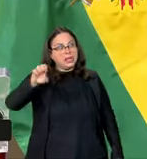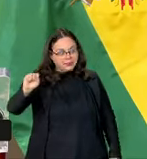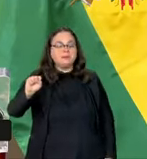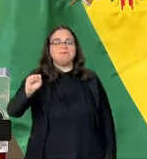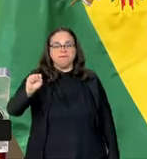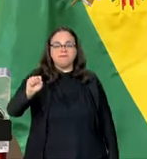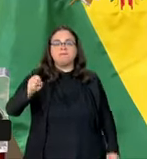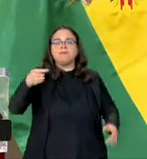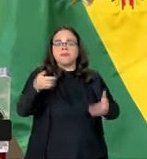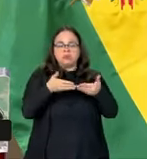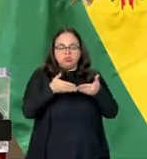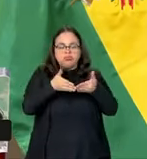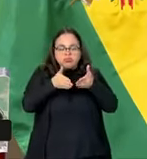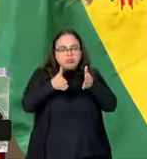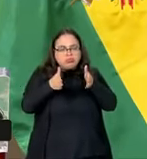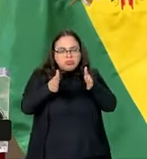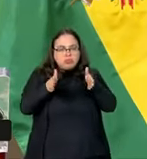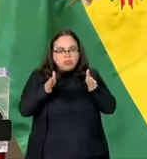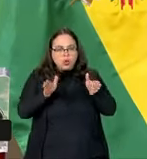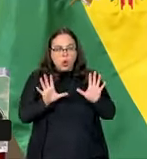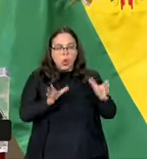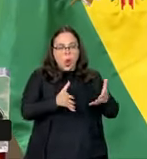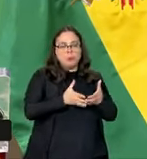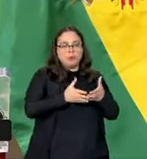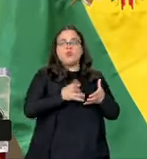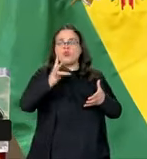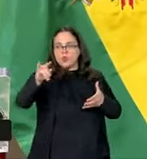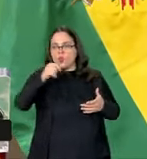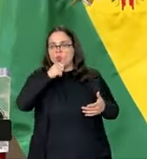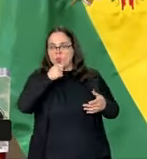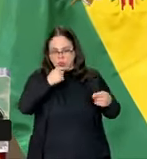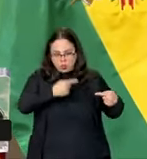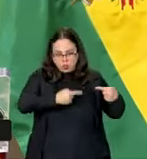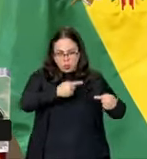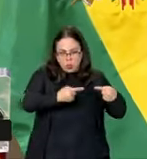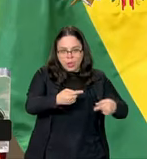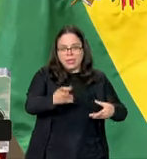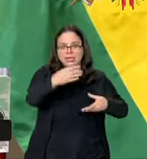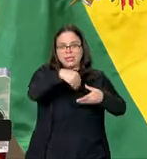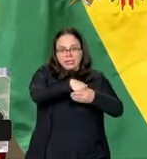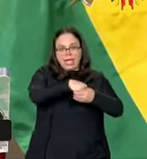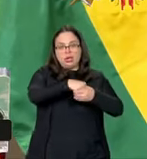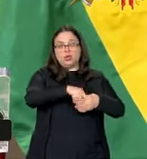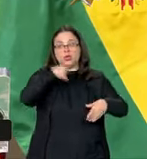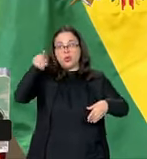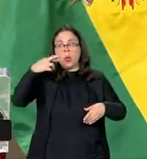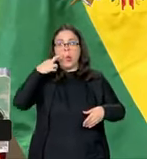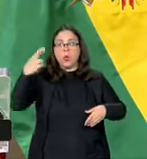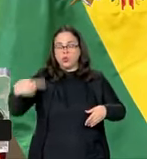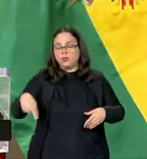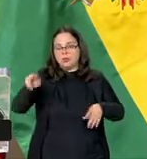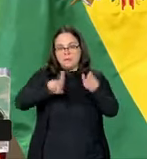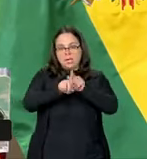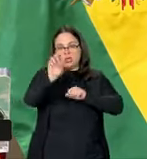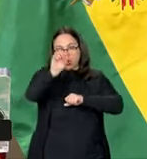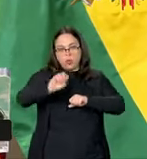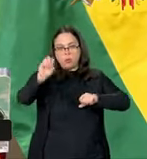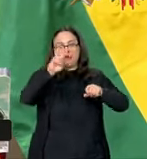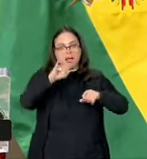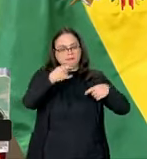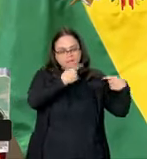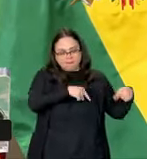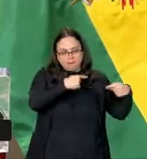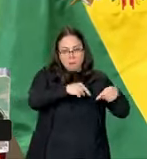questão da ampliação do grupo continuará a ser discutida na culpa de Kazan na Rússia em outubro. O Brasil